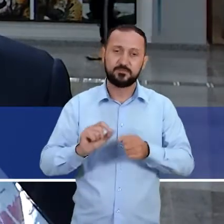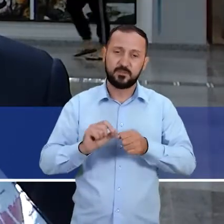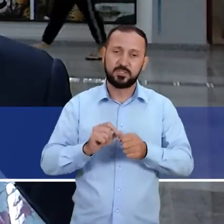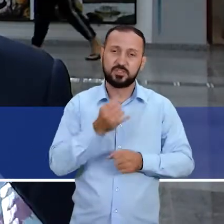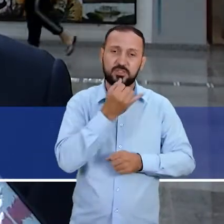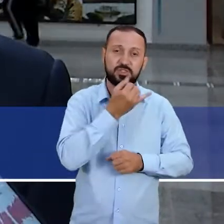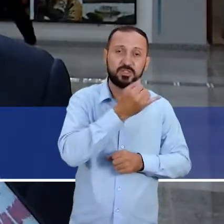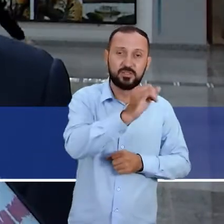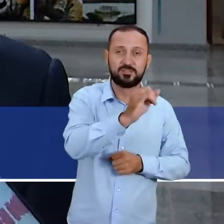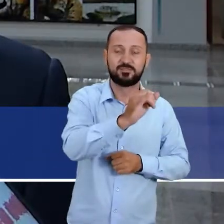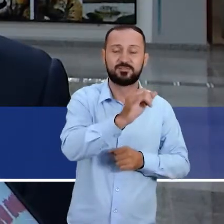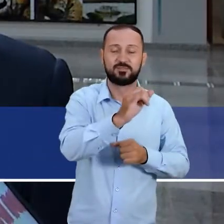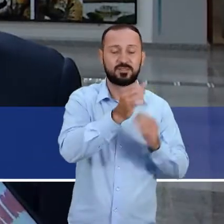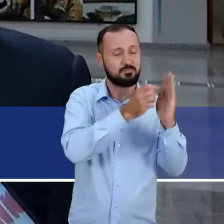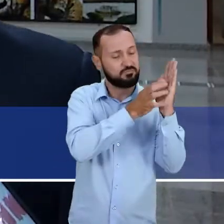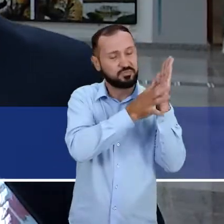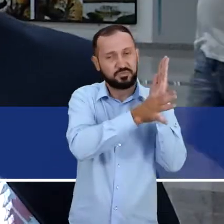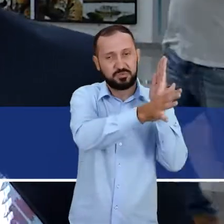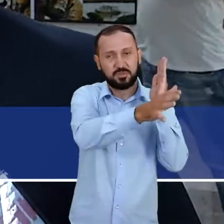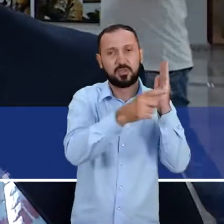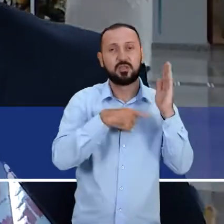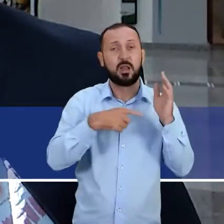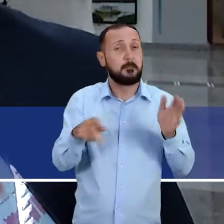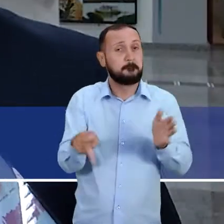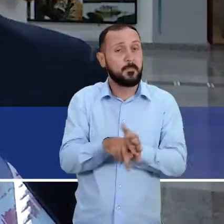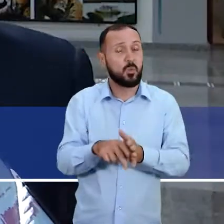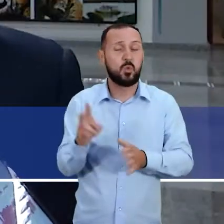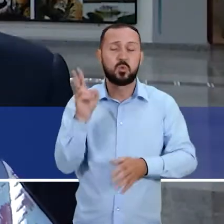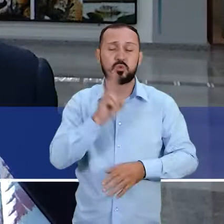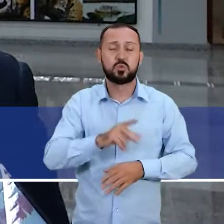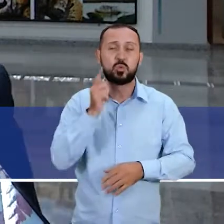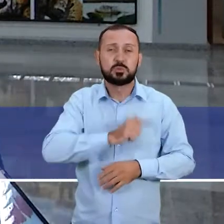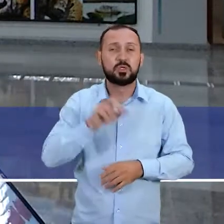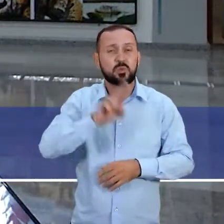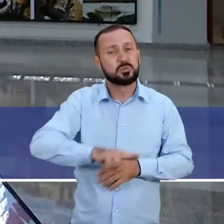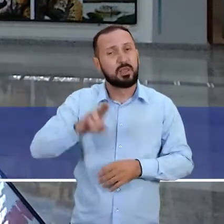esse gás em energia elétrica e ela acaba sendo